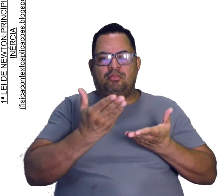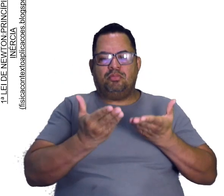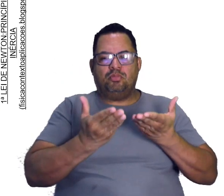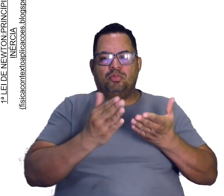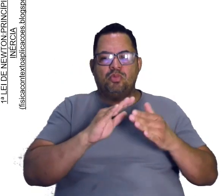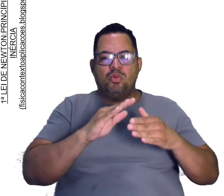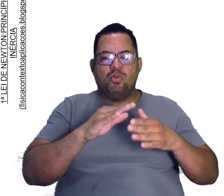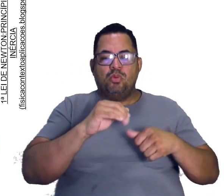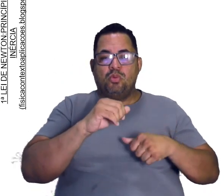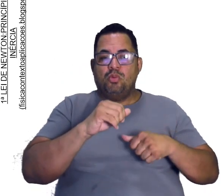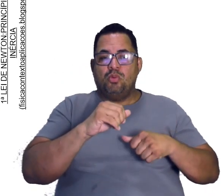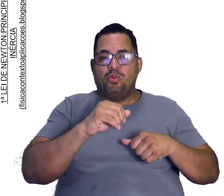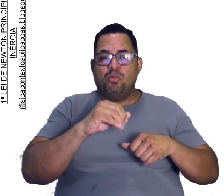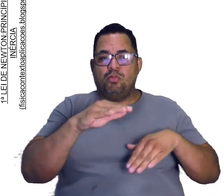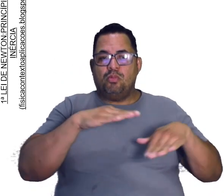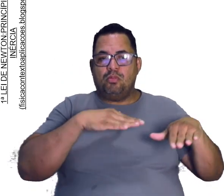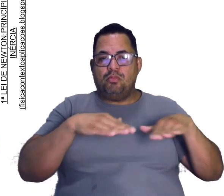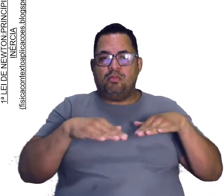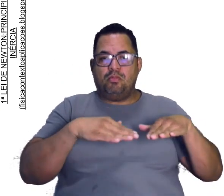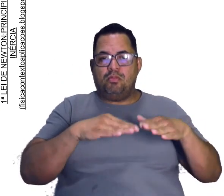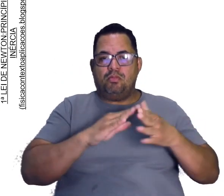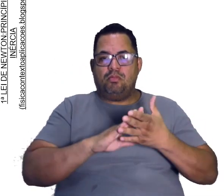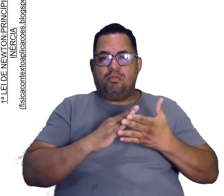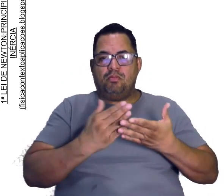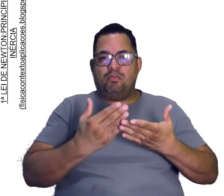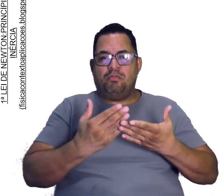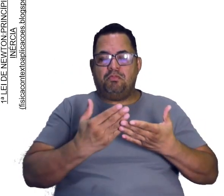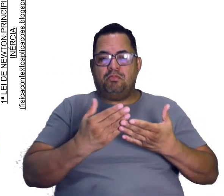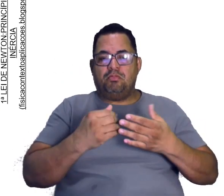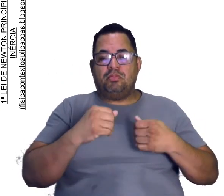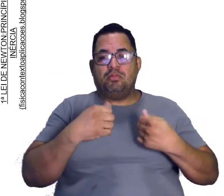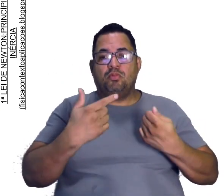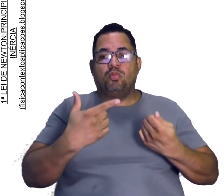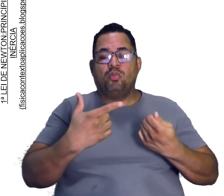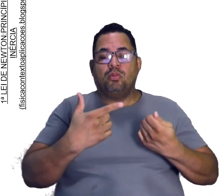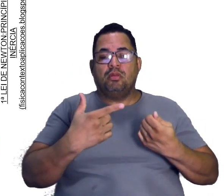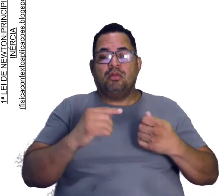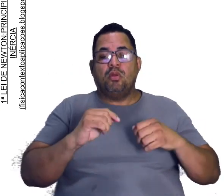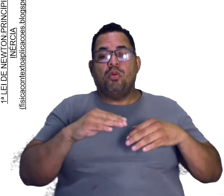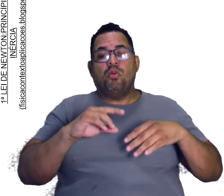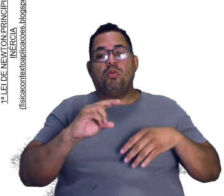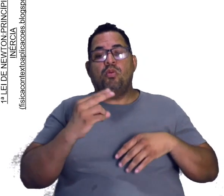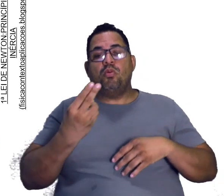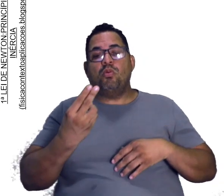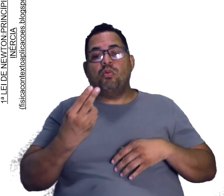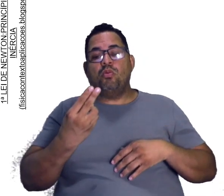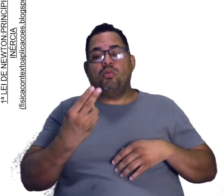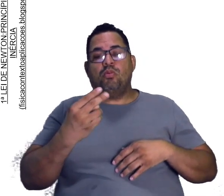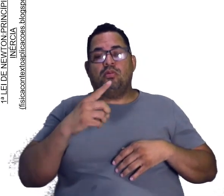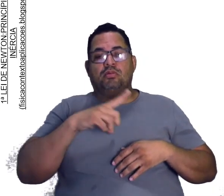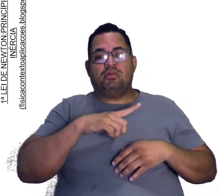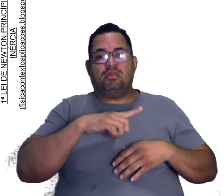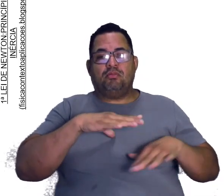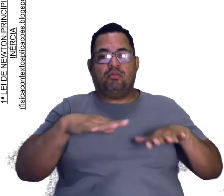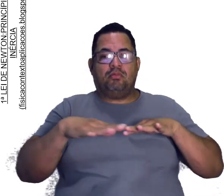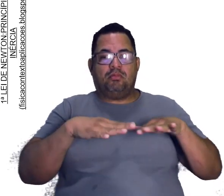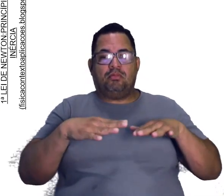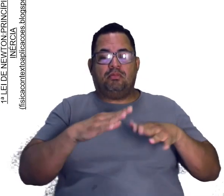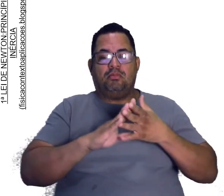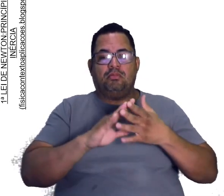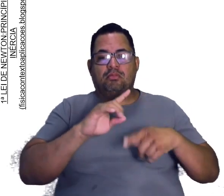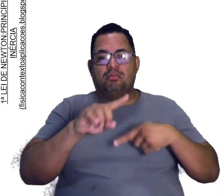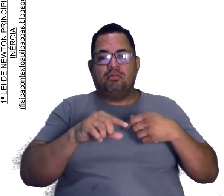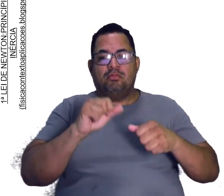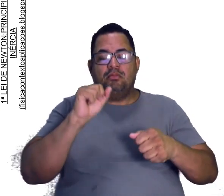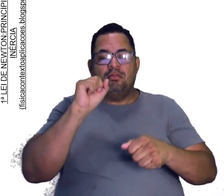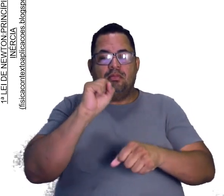em movimento de uma vez, estando em movimento, ou fazê-lo parar. Quer dizer, o que é a inércia? A